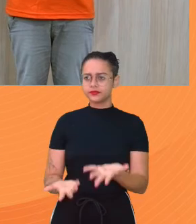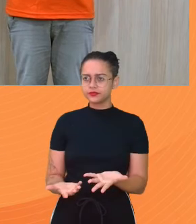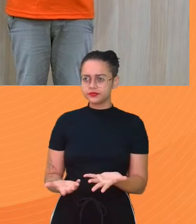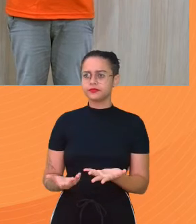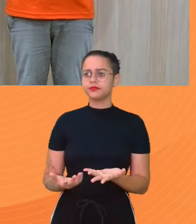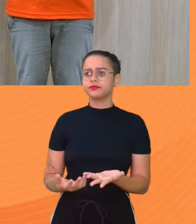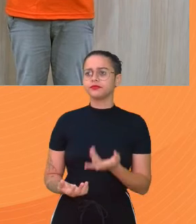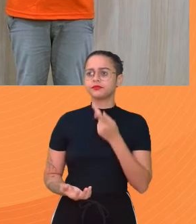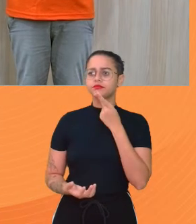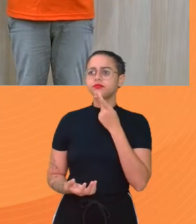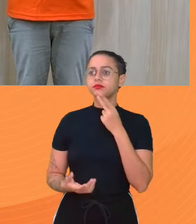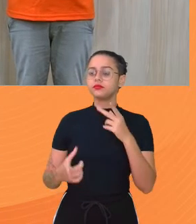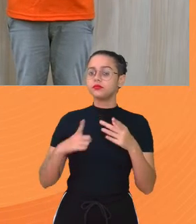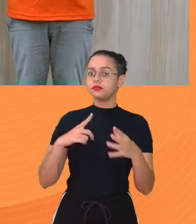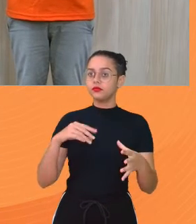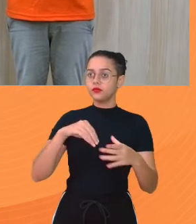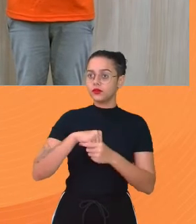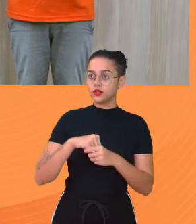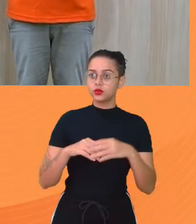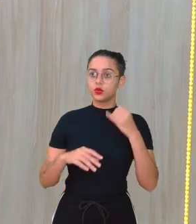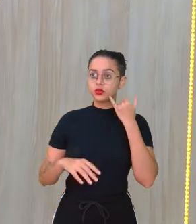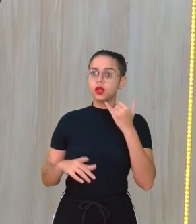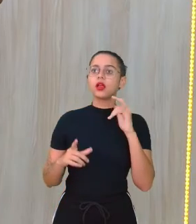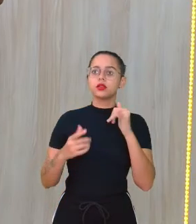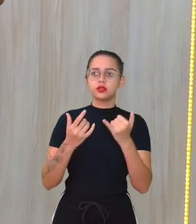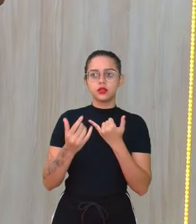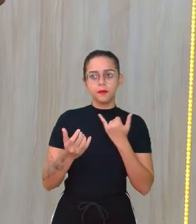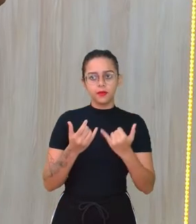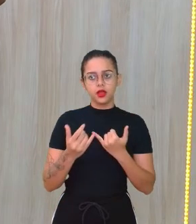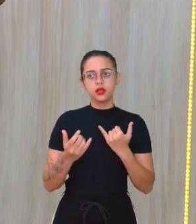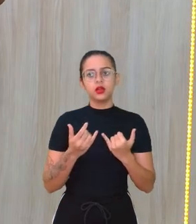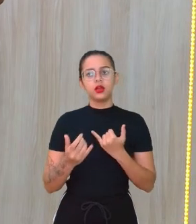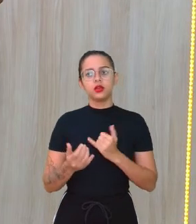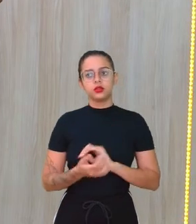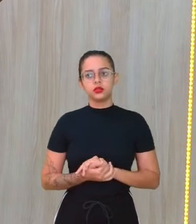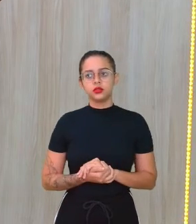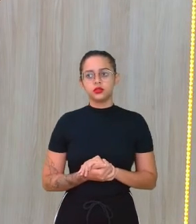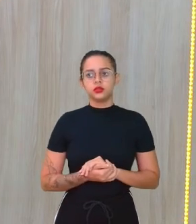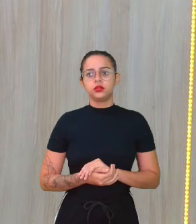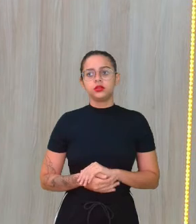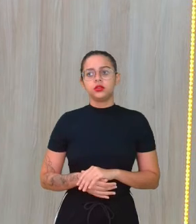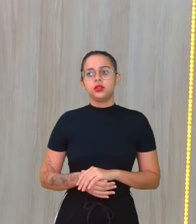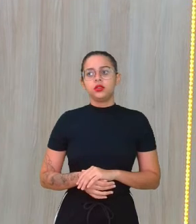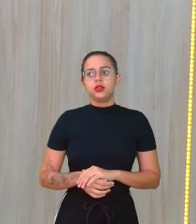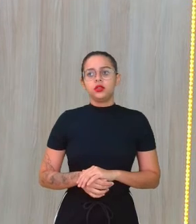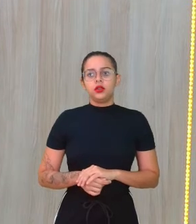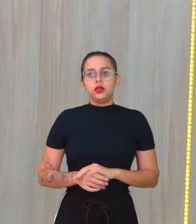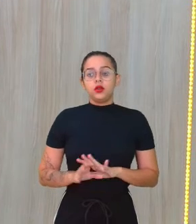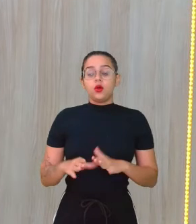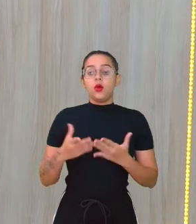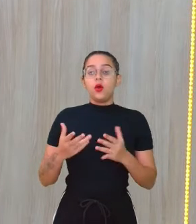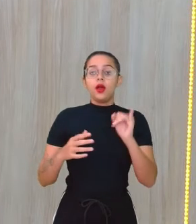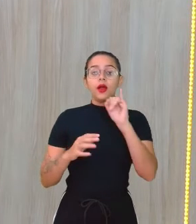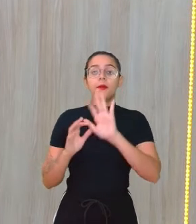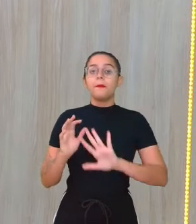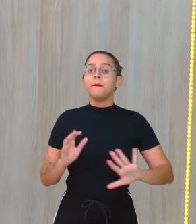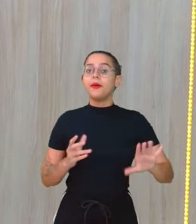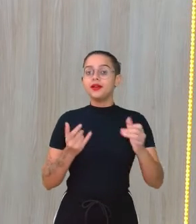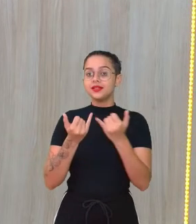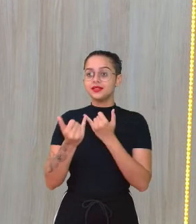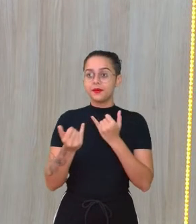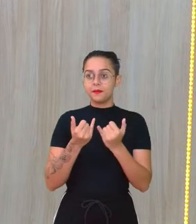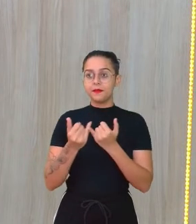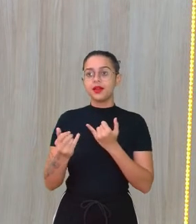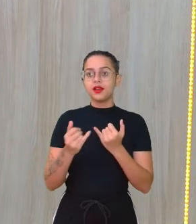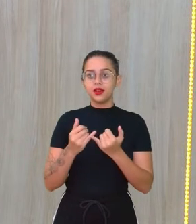a imagem que está ali no celular é uma imagem semelhante àquela figura real. Ou seja, quando as figuras são semelhantes,